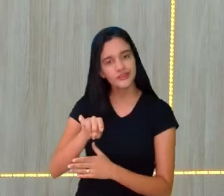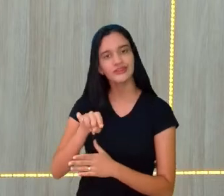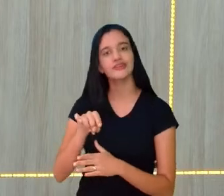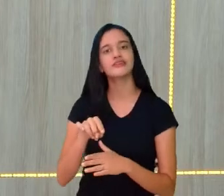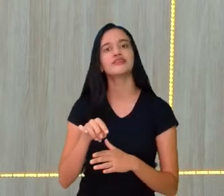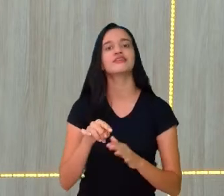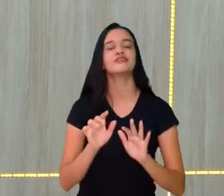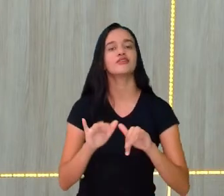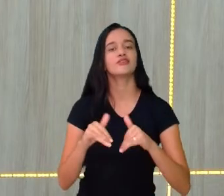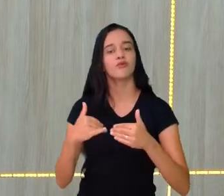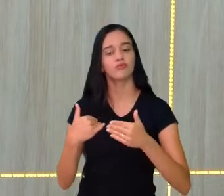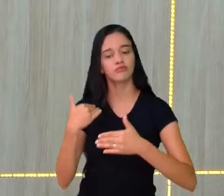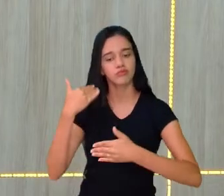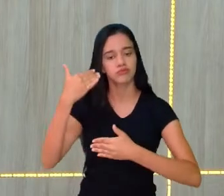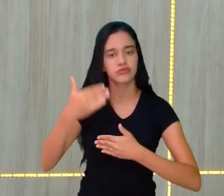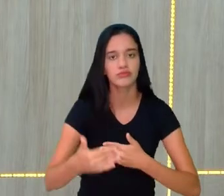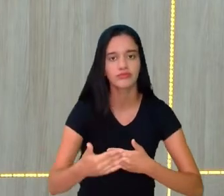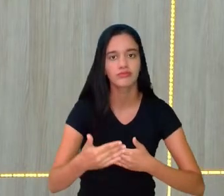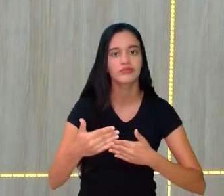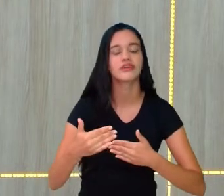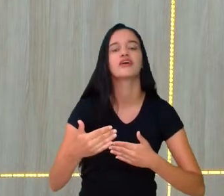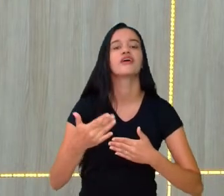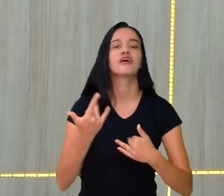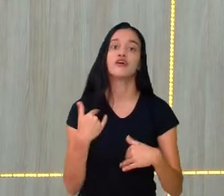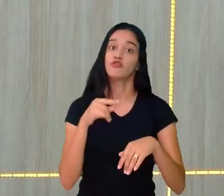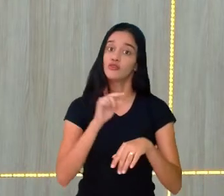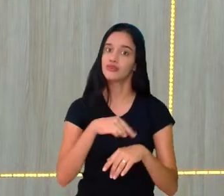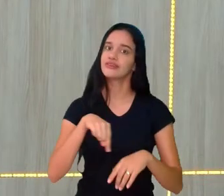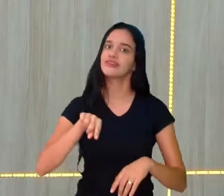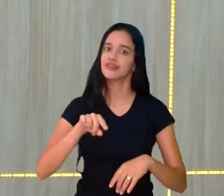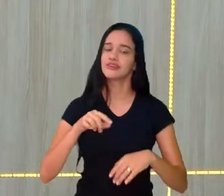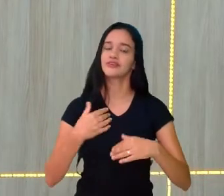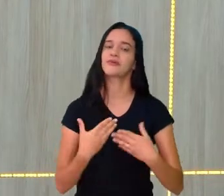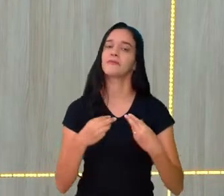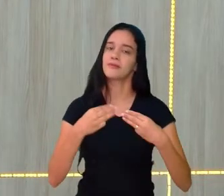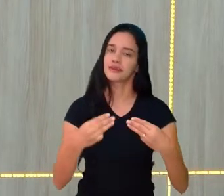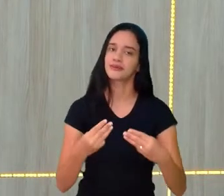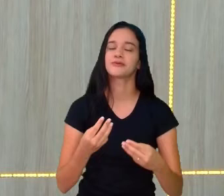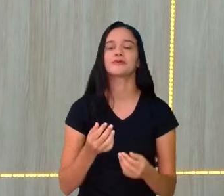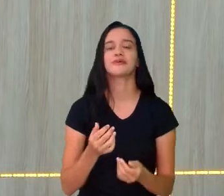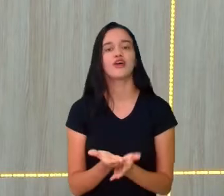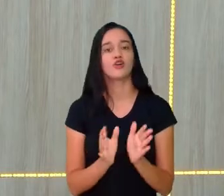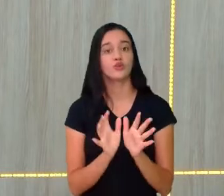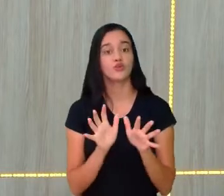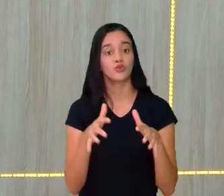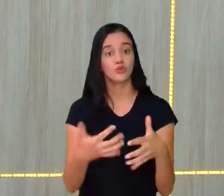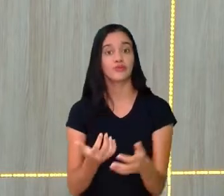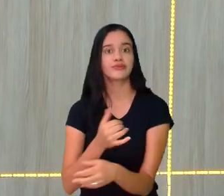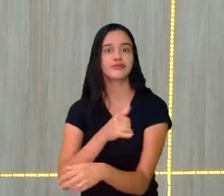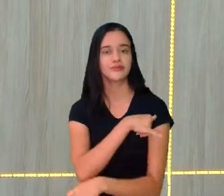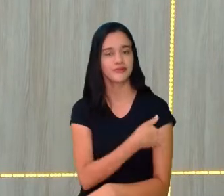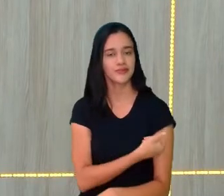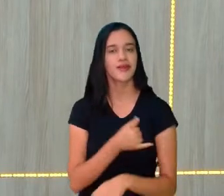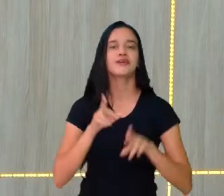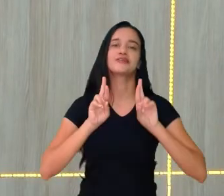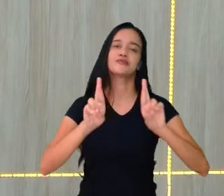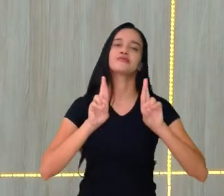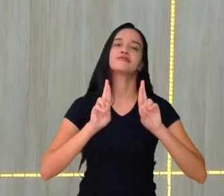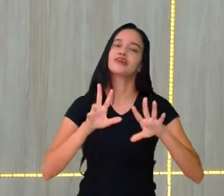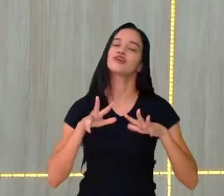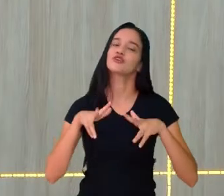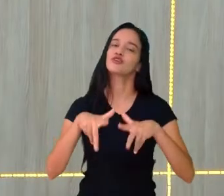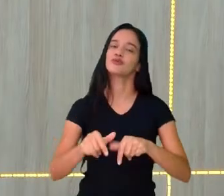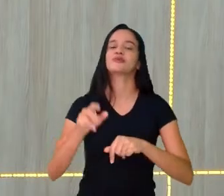passo muito importante. Vocês estão matriculadas numa turma de EJA e a gente espera que todas